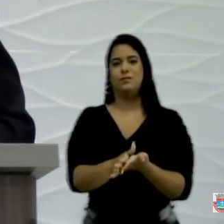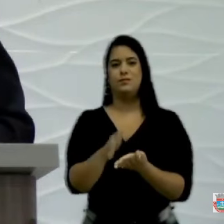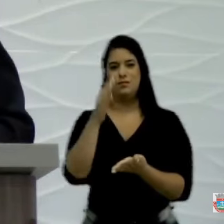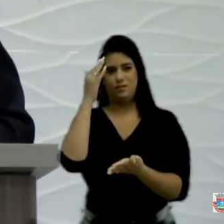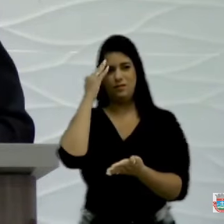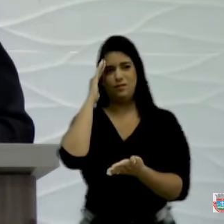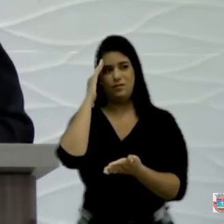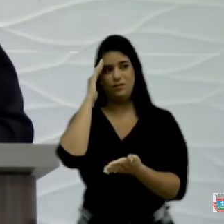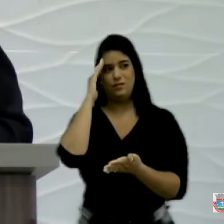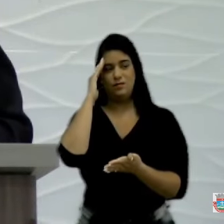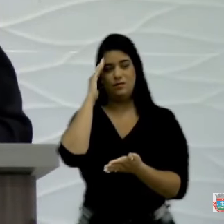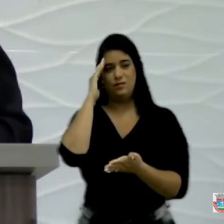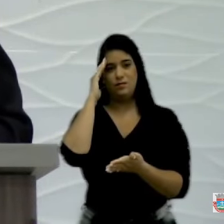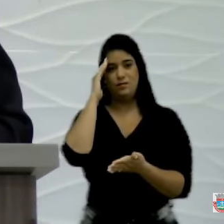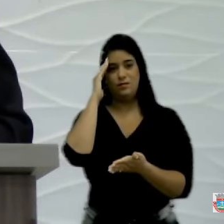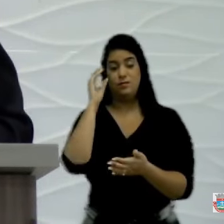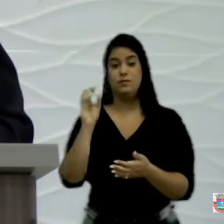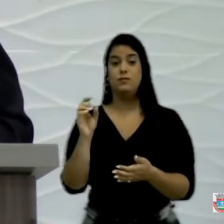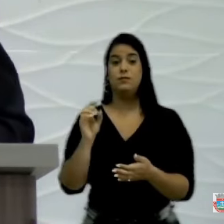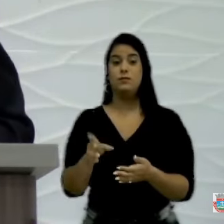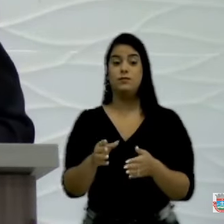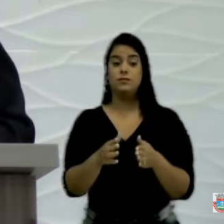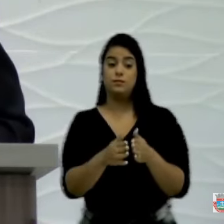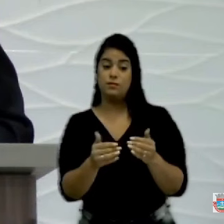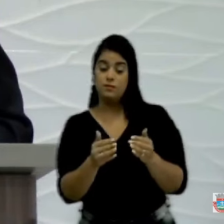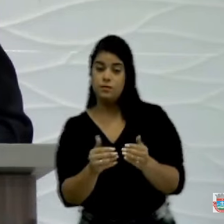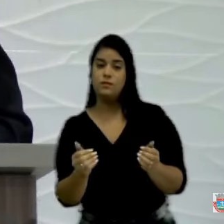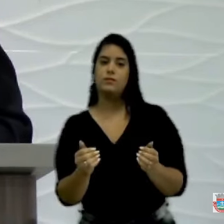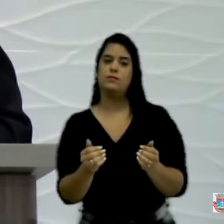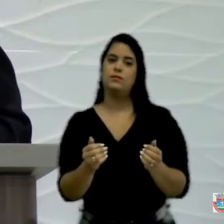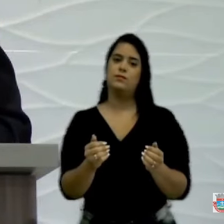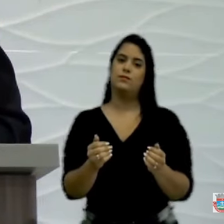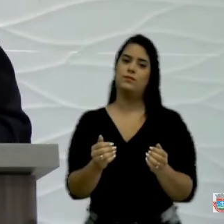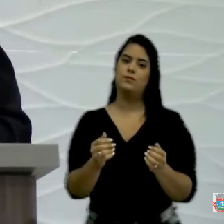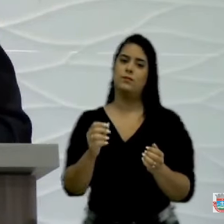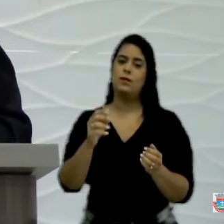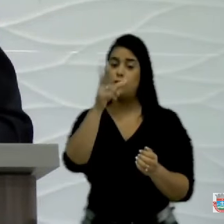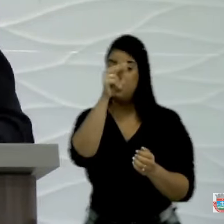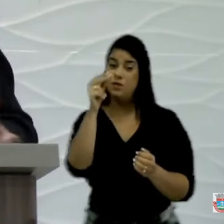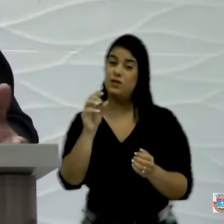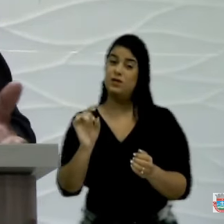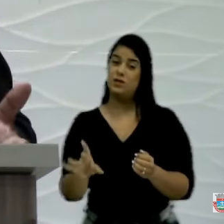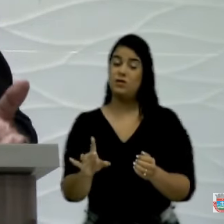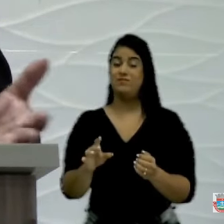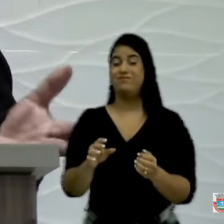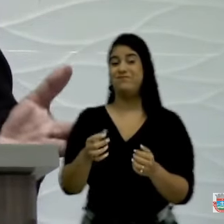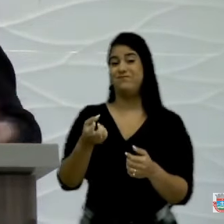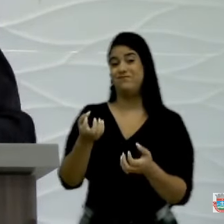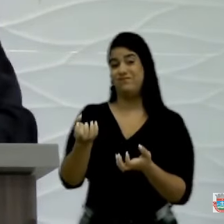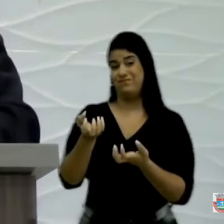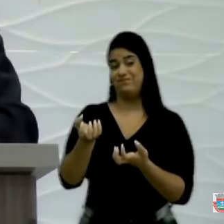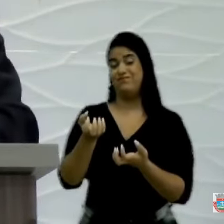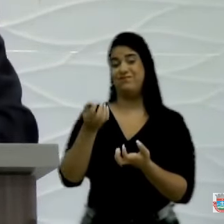aprovado, o prefeito faz se quiser. Vai da boa vontade dele. Projeto de lei já está dizendo